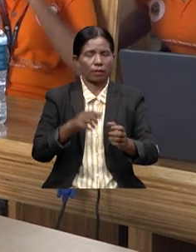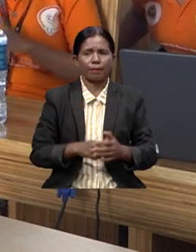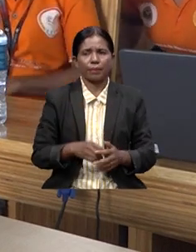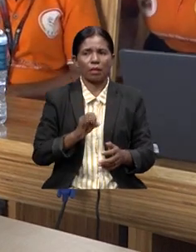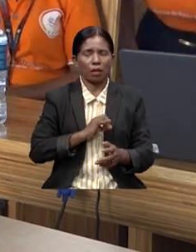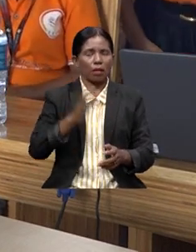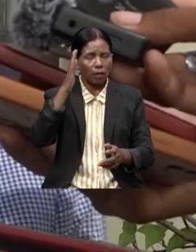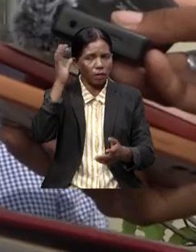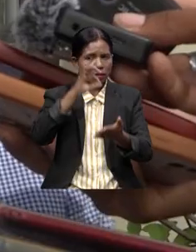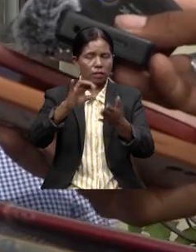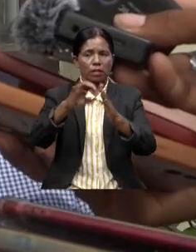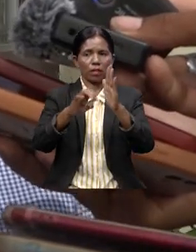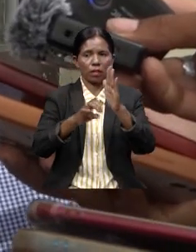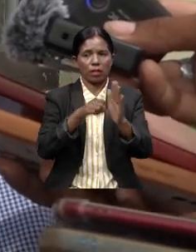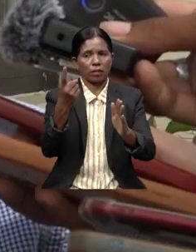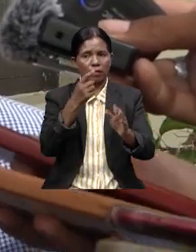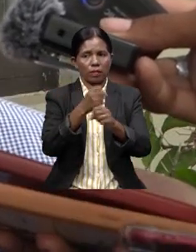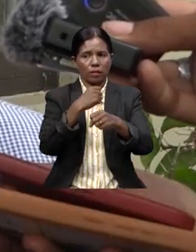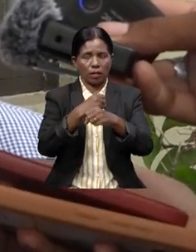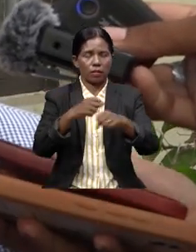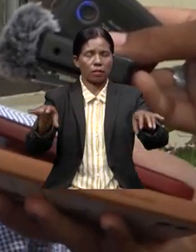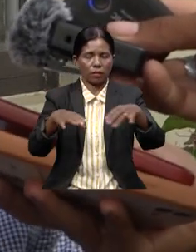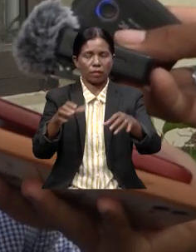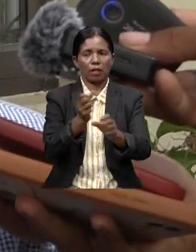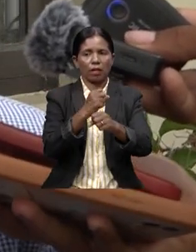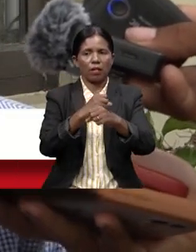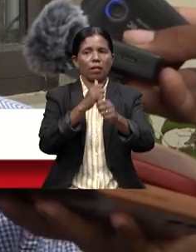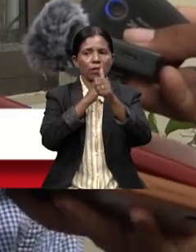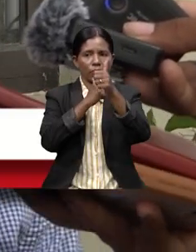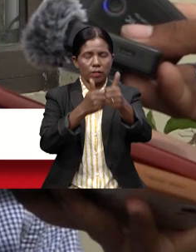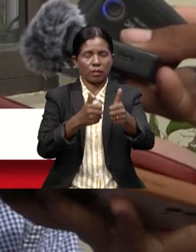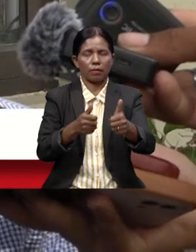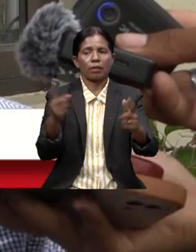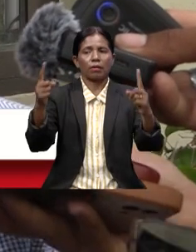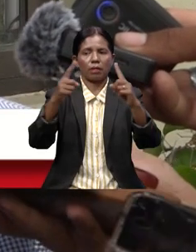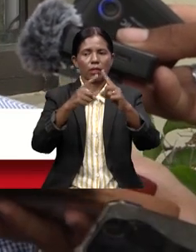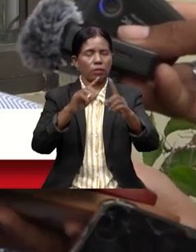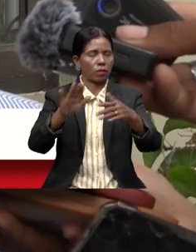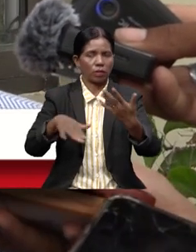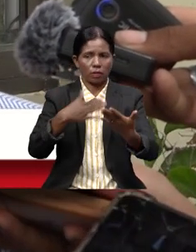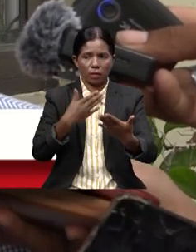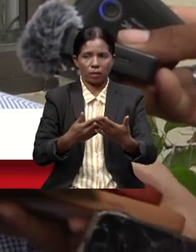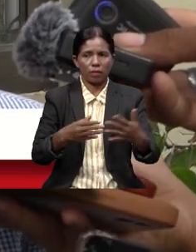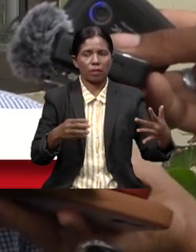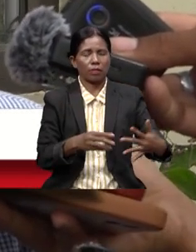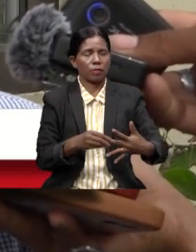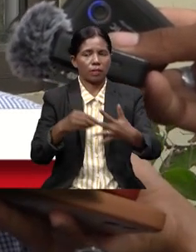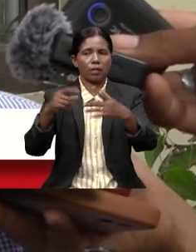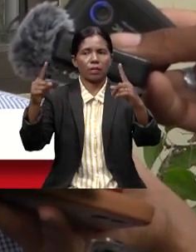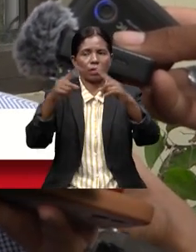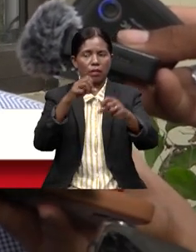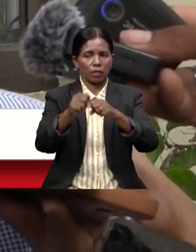unen secretário de Estado de Igualdade sei na fatin halo nye serviço, halo advocacia. Advocacia ba parte hotu hotu liliu bai